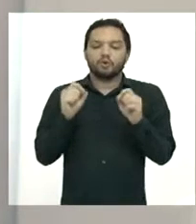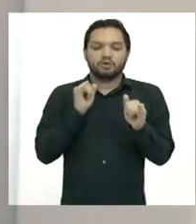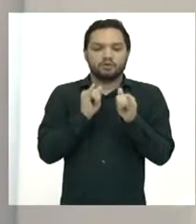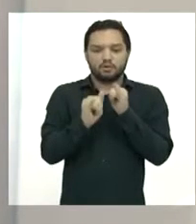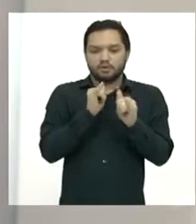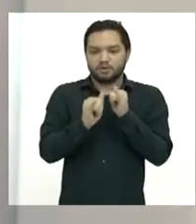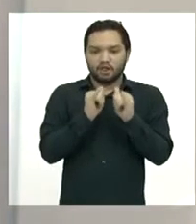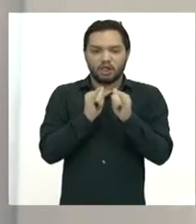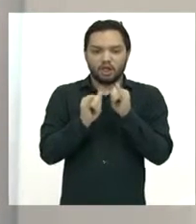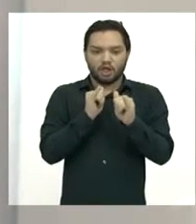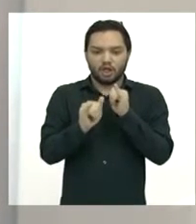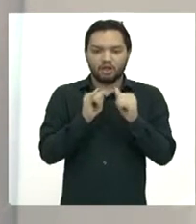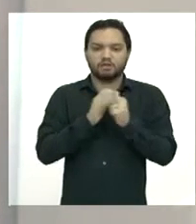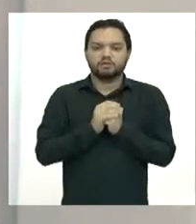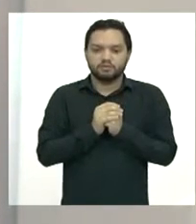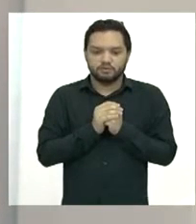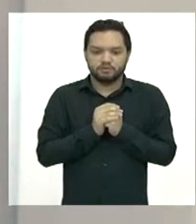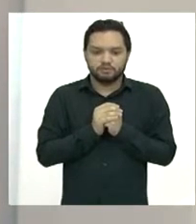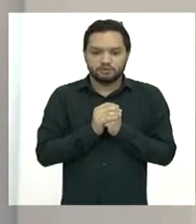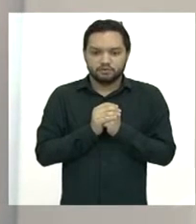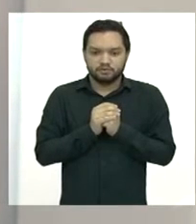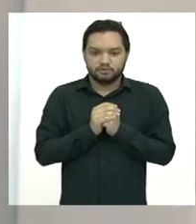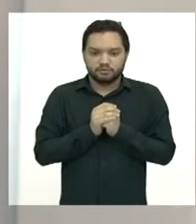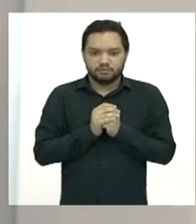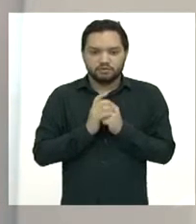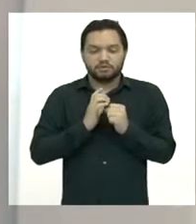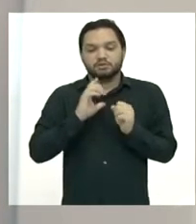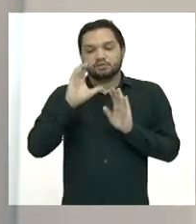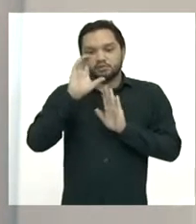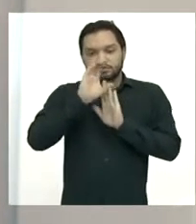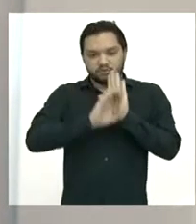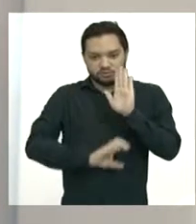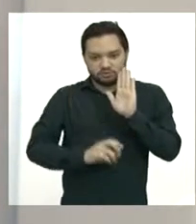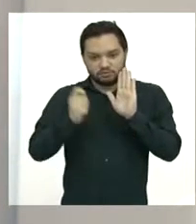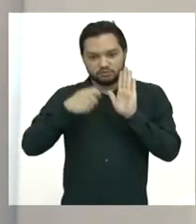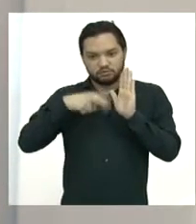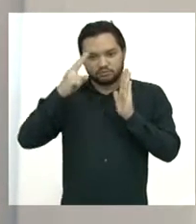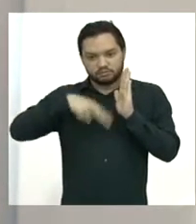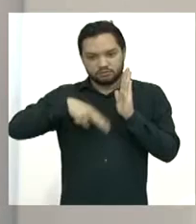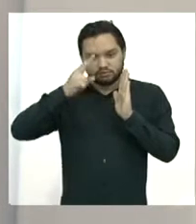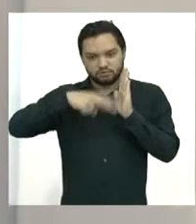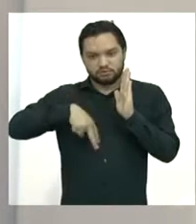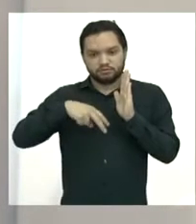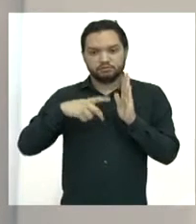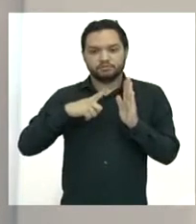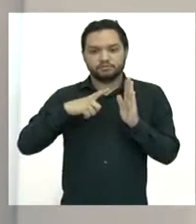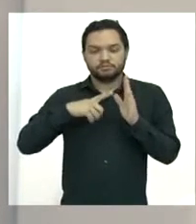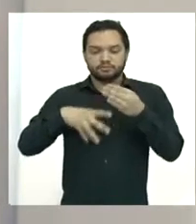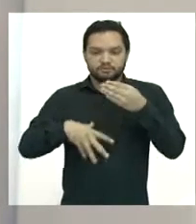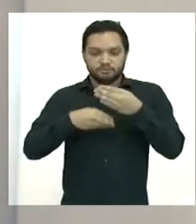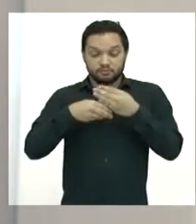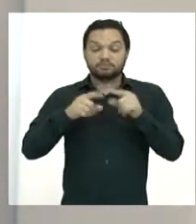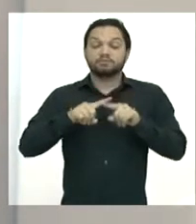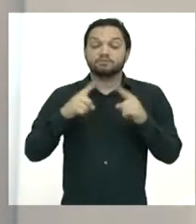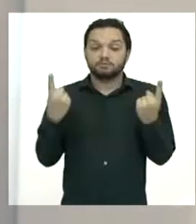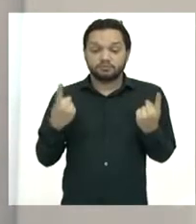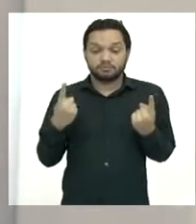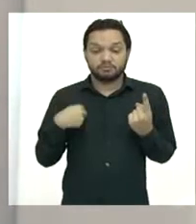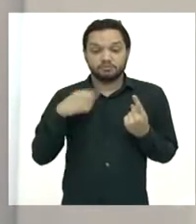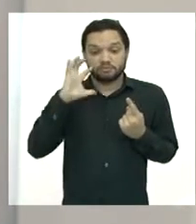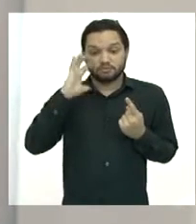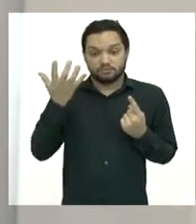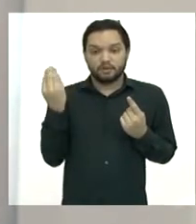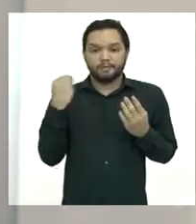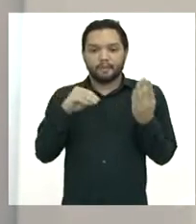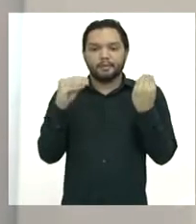não é digital? Não é digital ainda, tem vários capítulos que podem vir a surgir, a complementar. Mas assim, a gente resolveu colocar